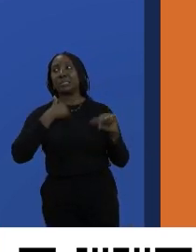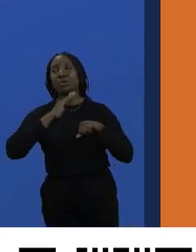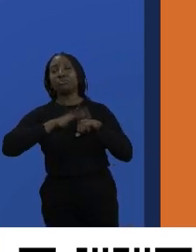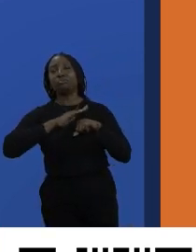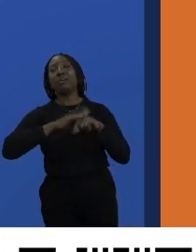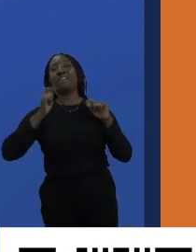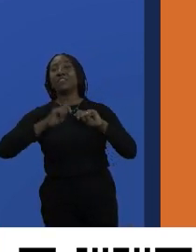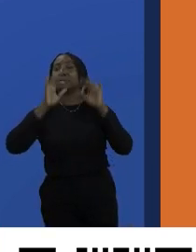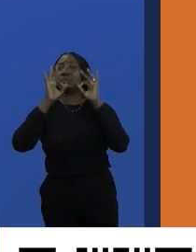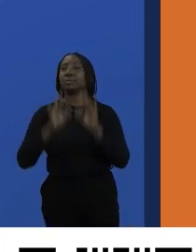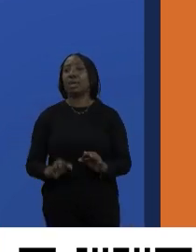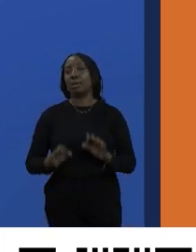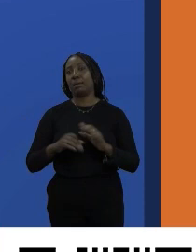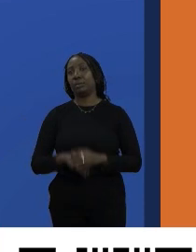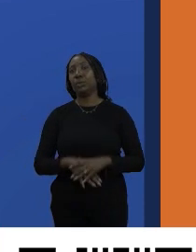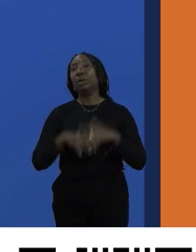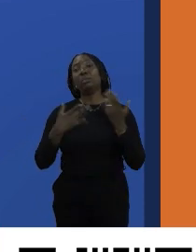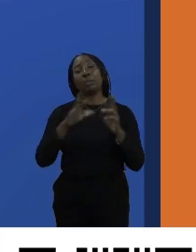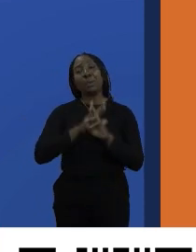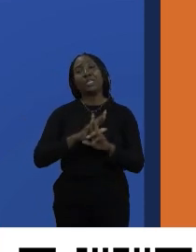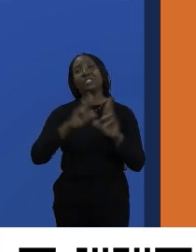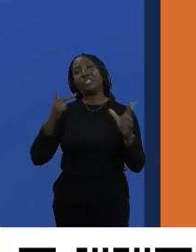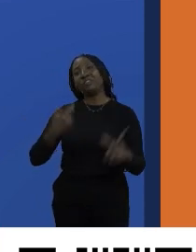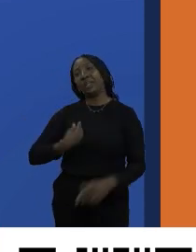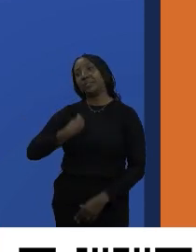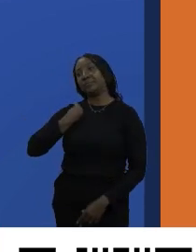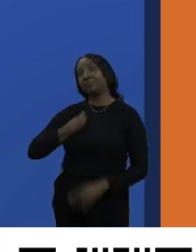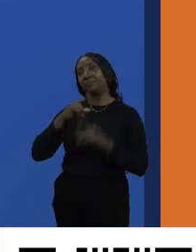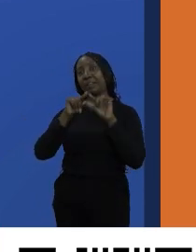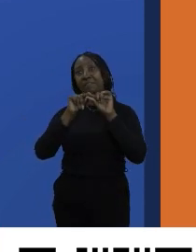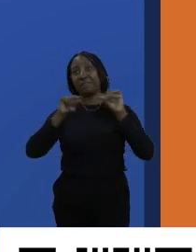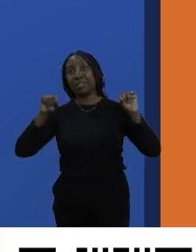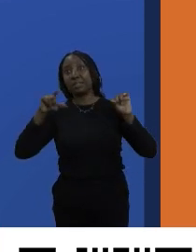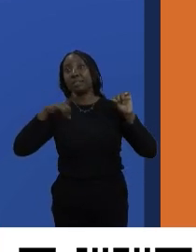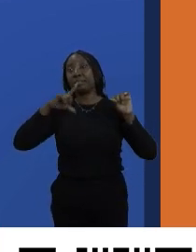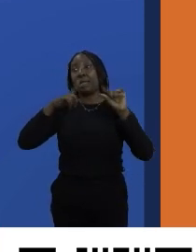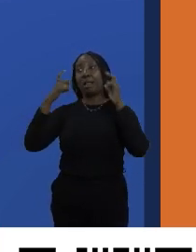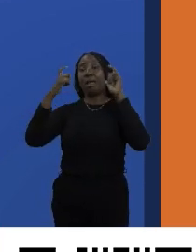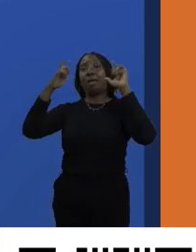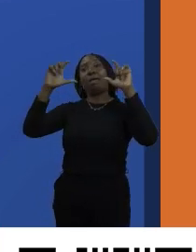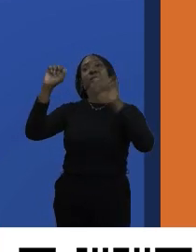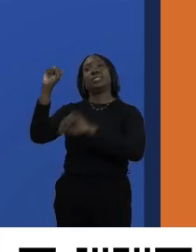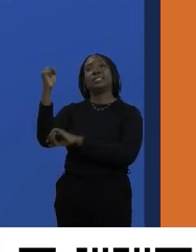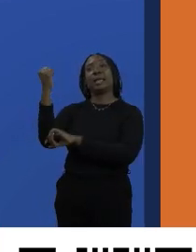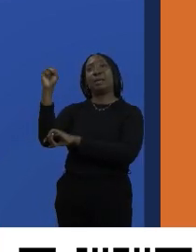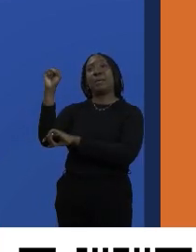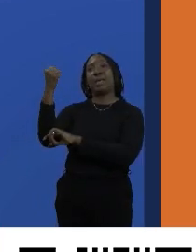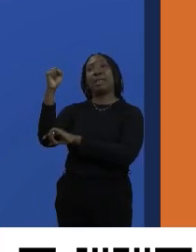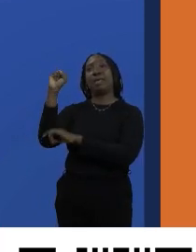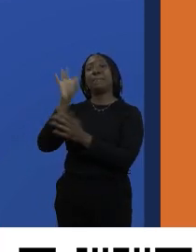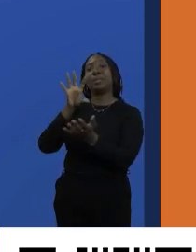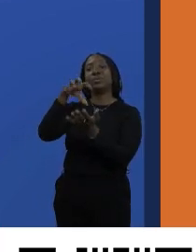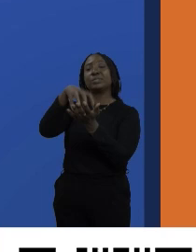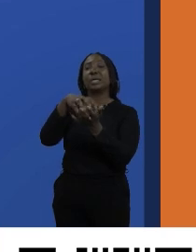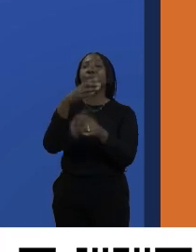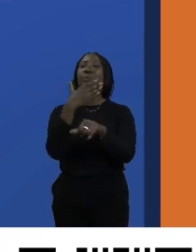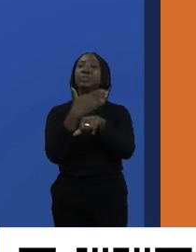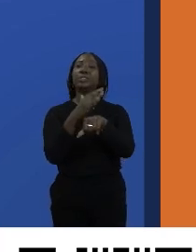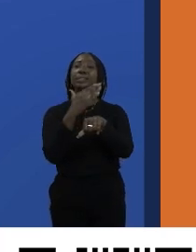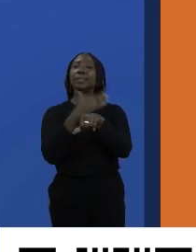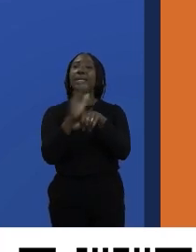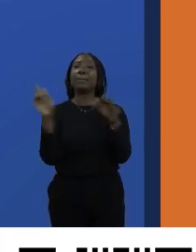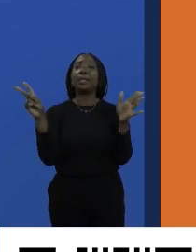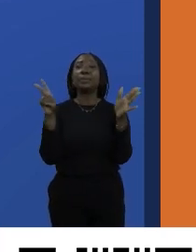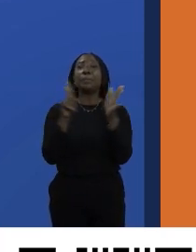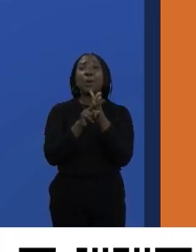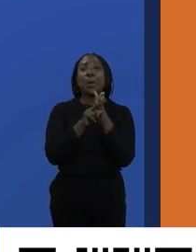o que eu tinha que fazer. Então essa dá uma diferença enorme, essa frase está escrita lá em Saquarema, no centro de treinamento da seleção brasileira, e eu acho ela